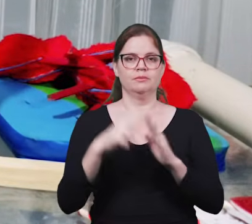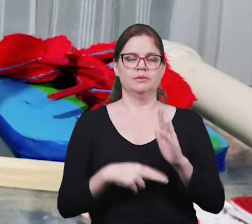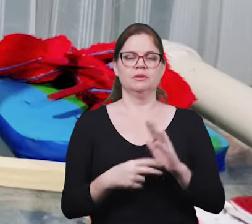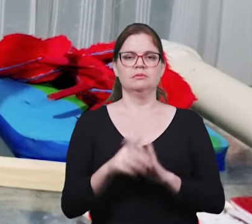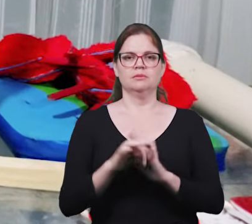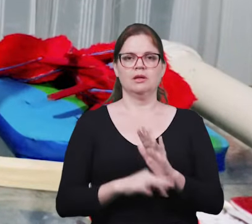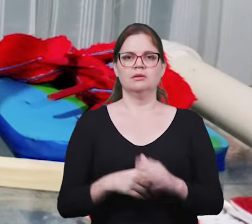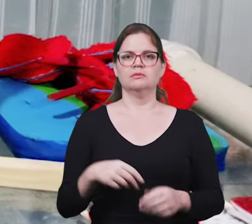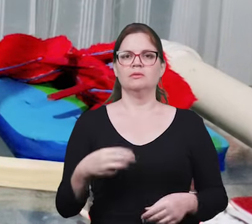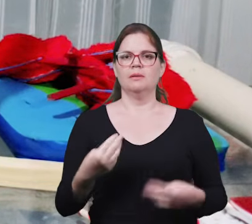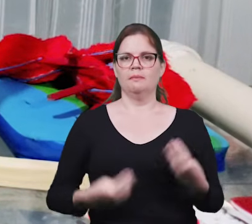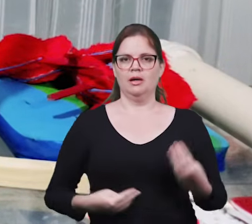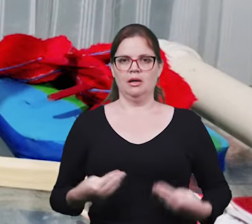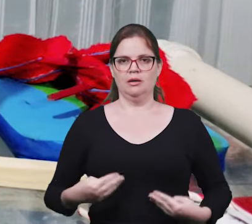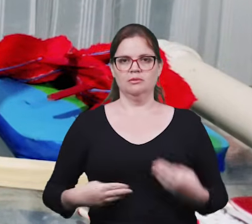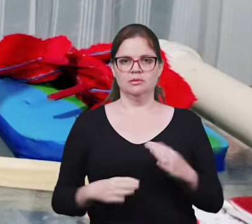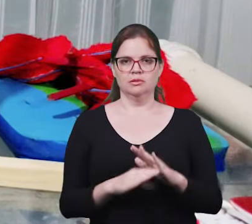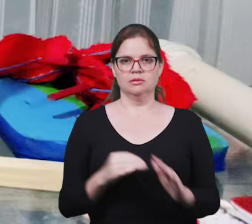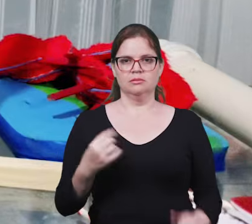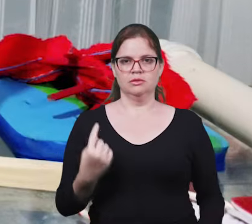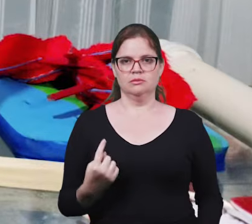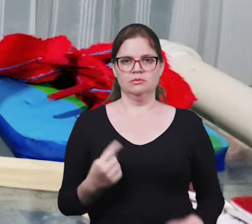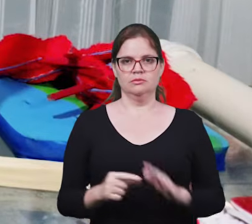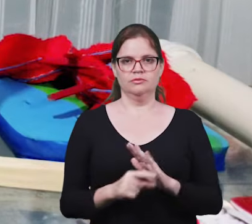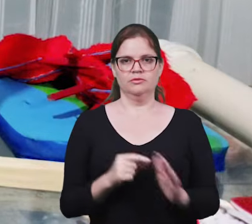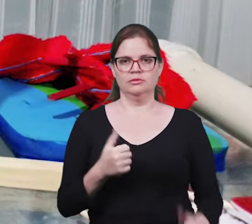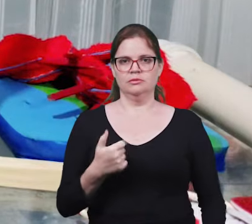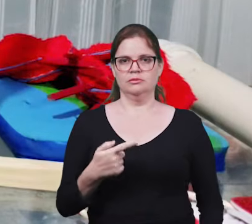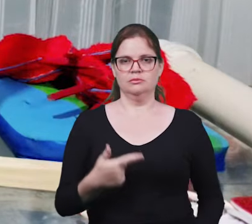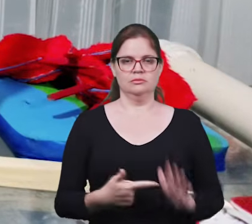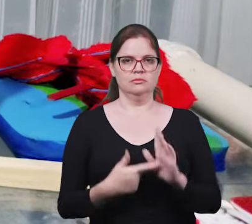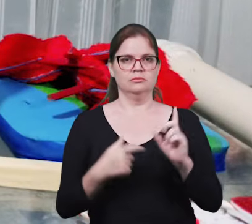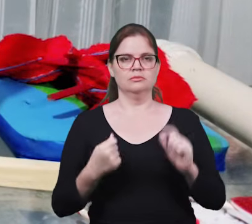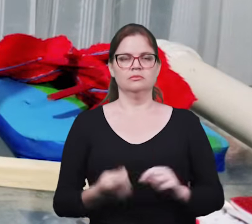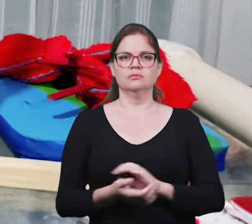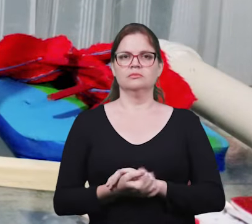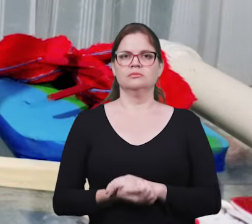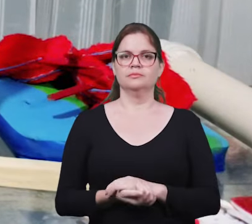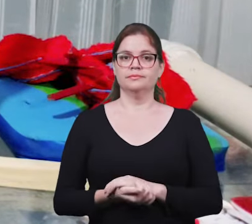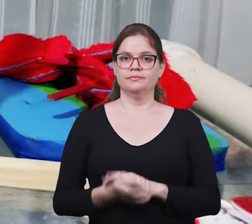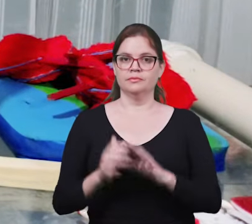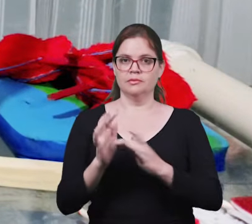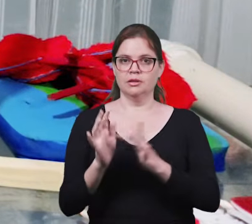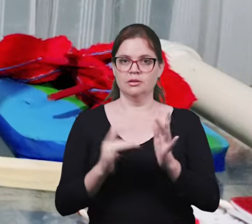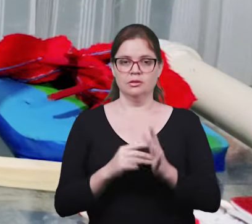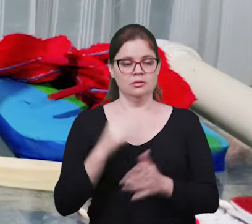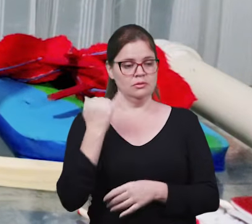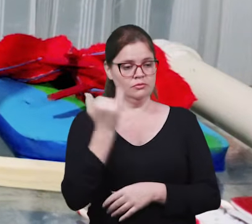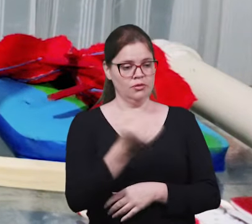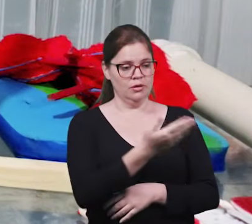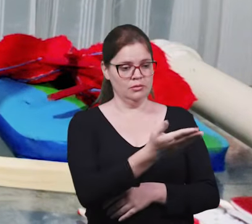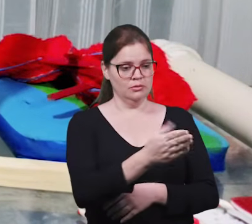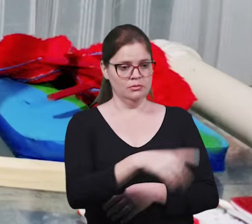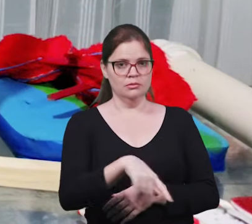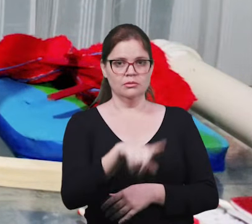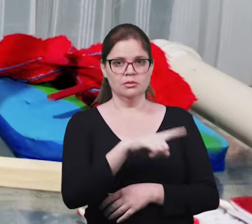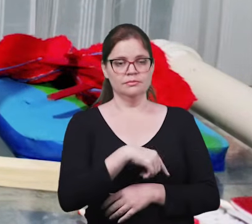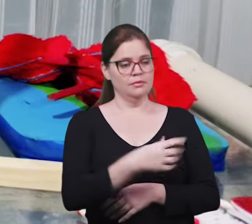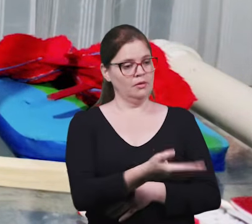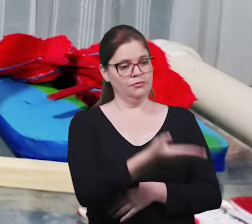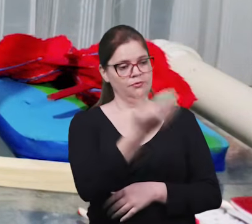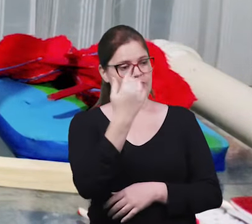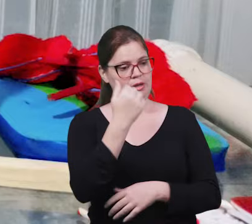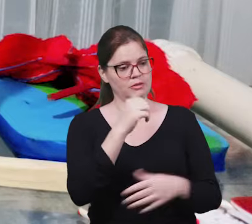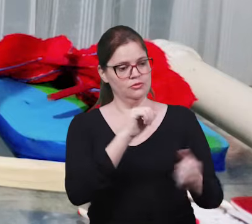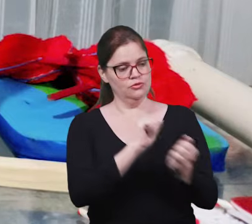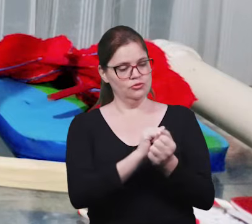lá em Marcos 1, versículo 17, que fala assim: E Jesus lhes disse: Vinde